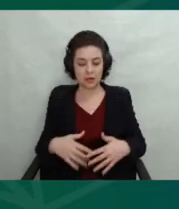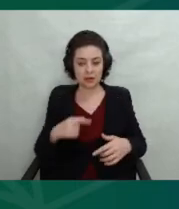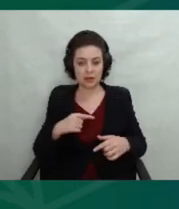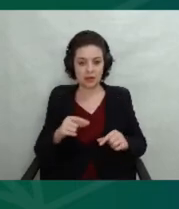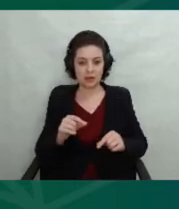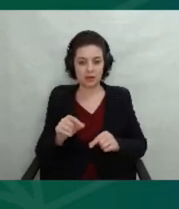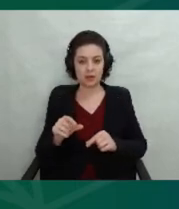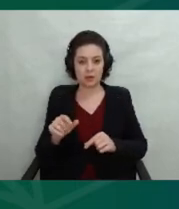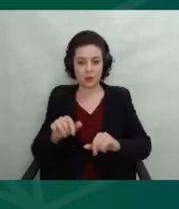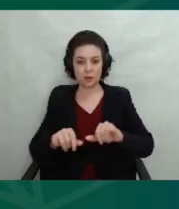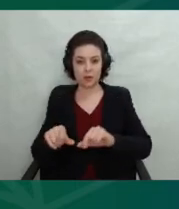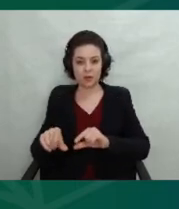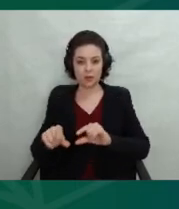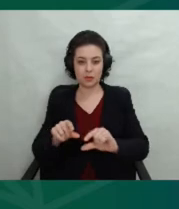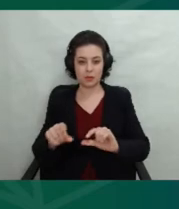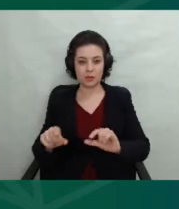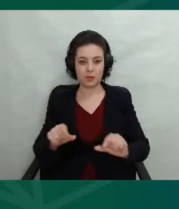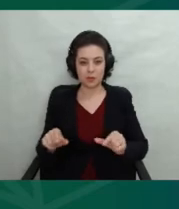compostos,